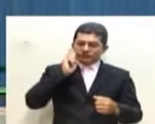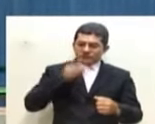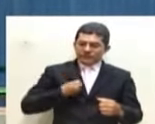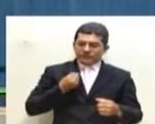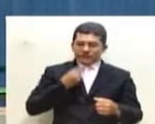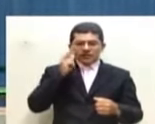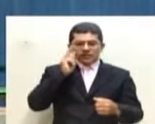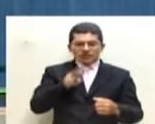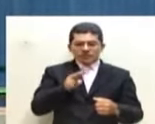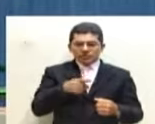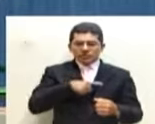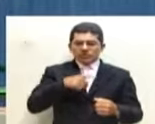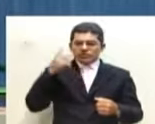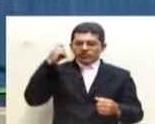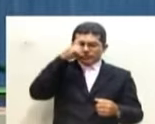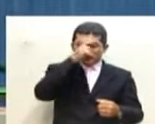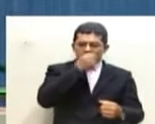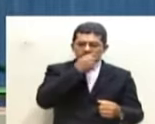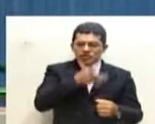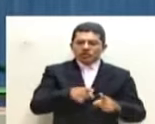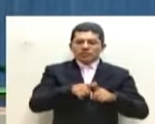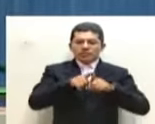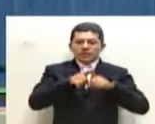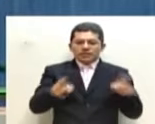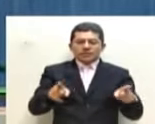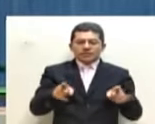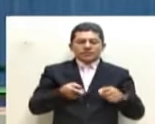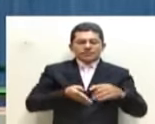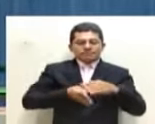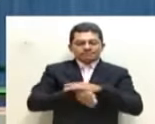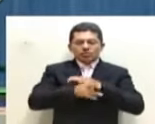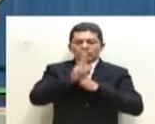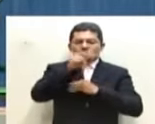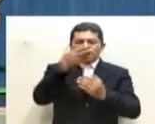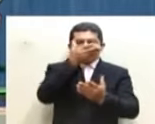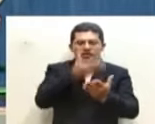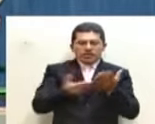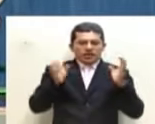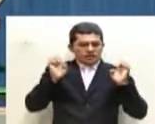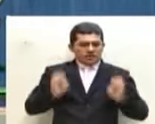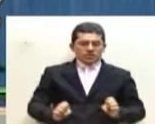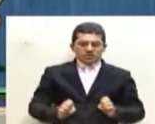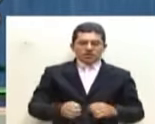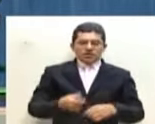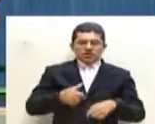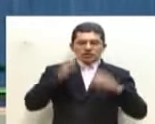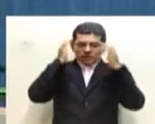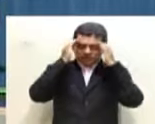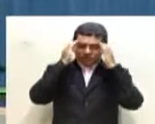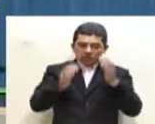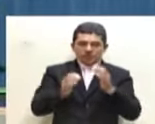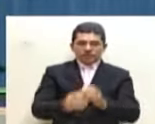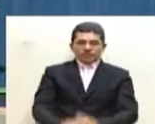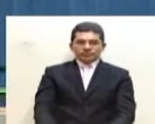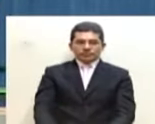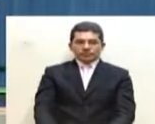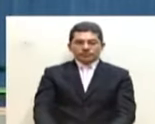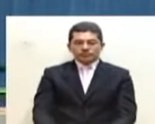da política sem embrutecer, sem perder a capacidade de se indignar, sem se entregar